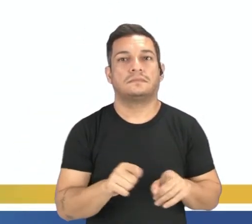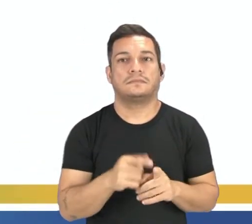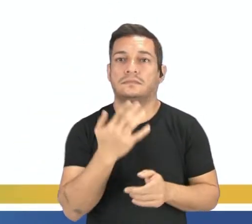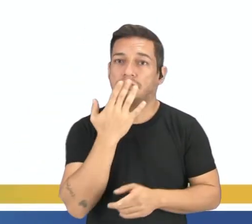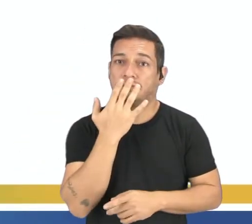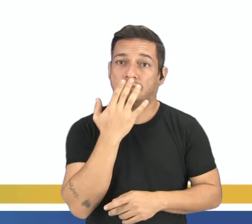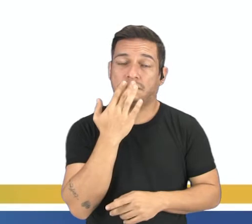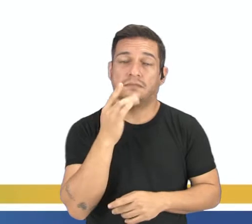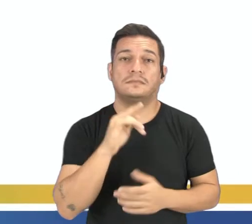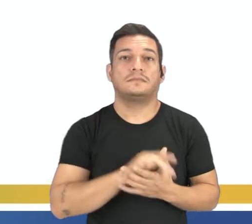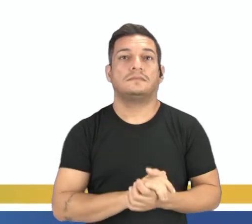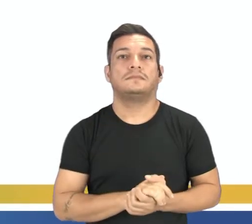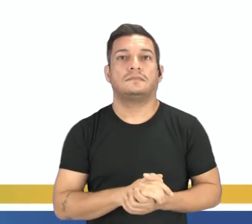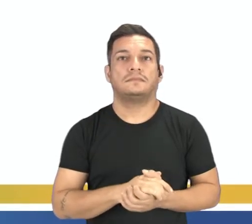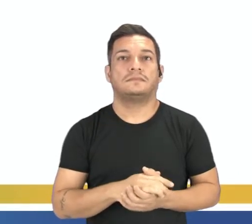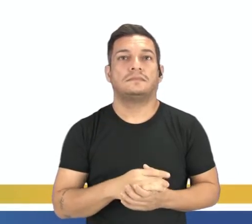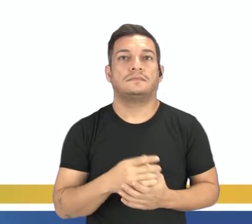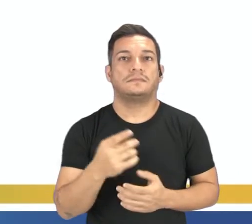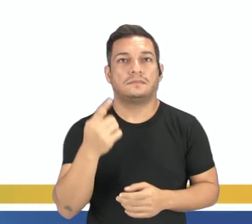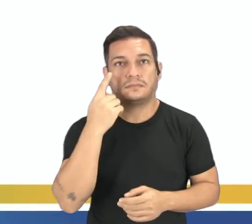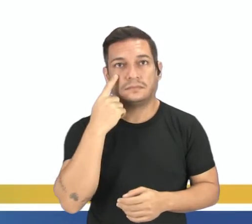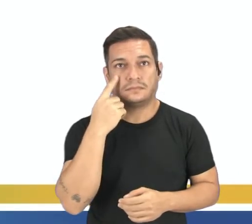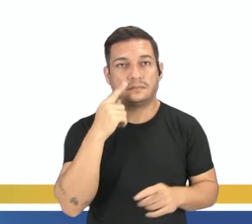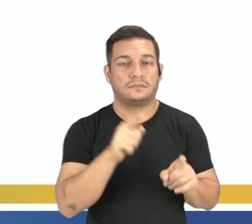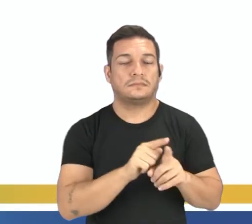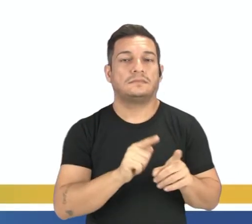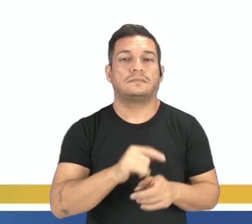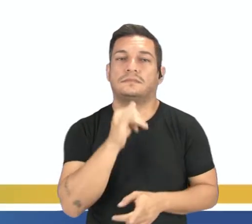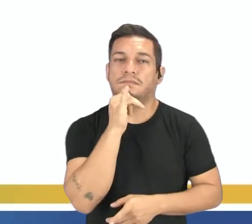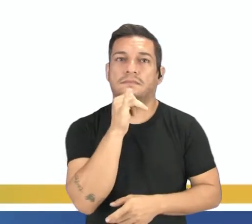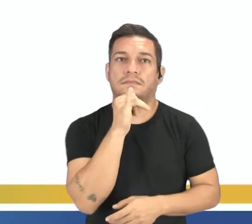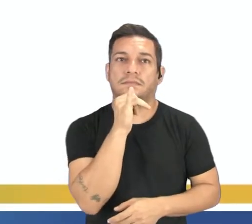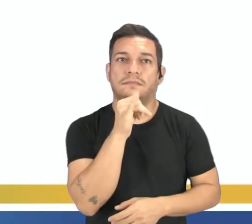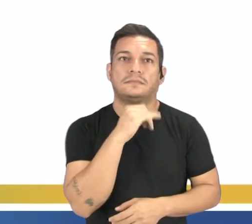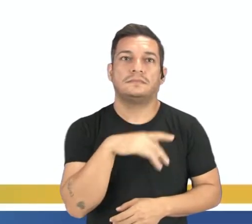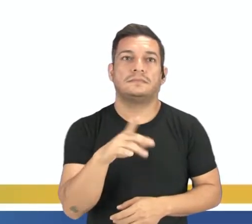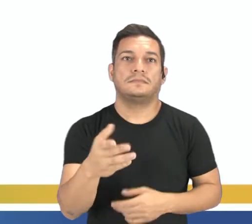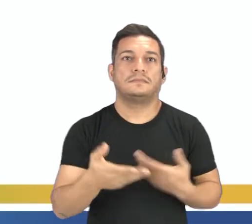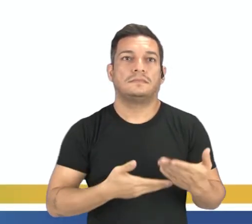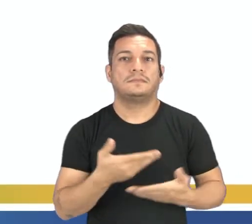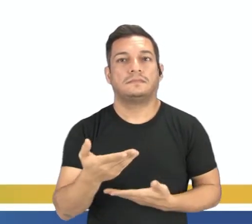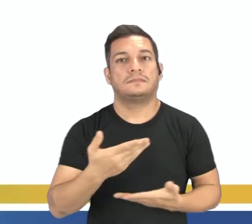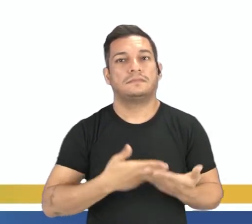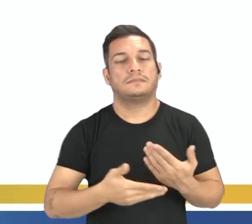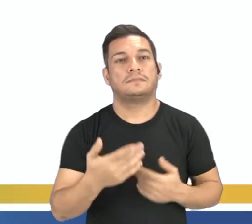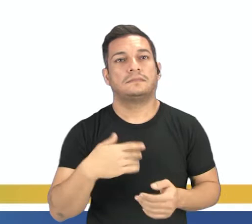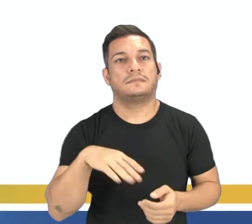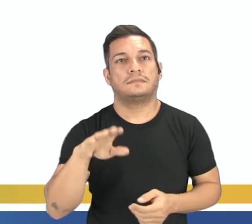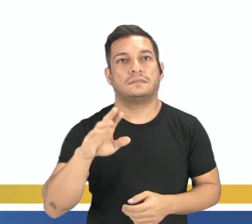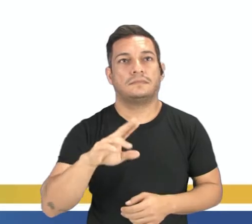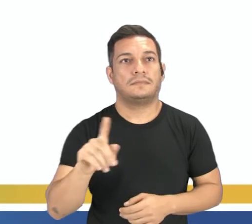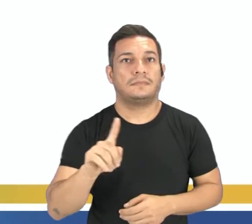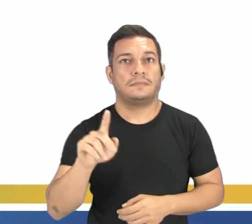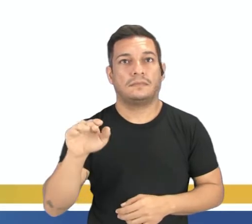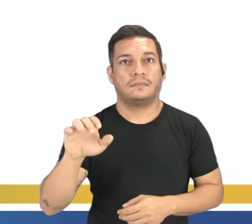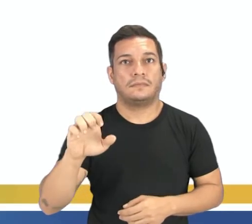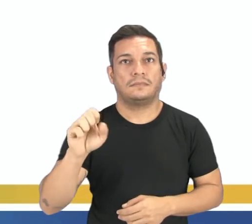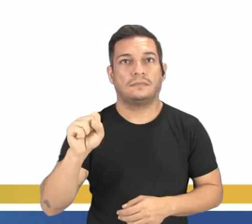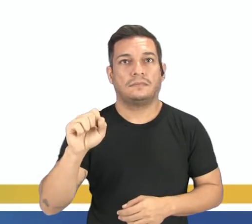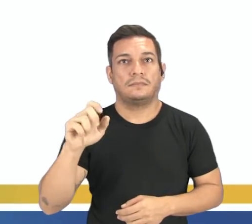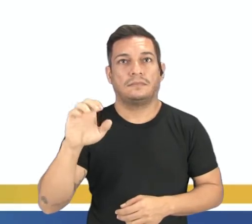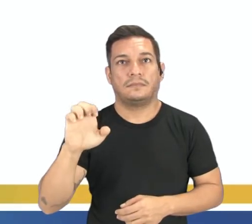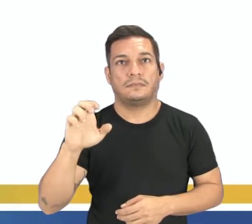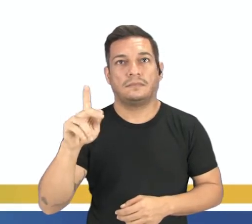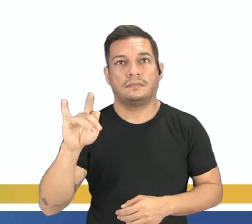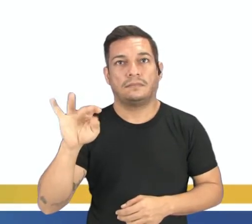cor e forma. A gente vai ver a forma. Então, por exemplo, a característica da interação não epistática, ela